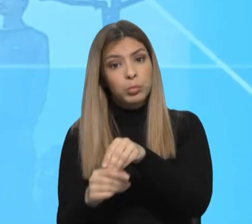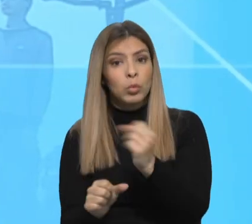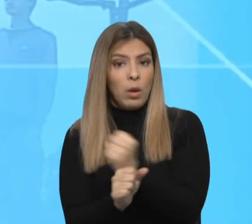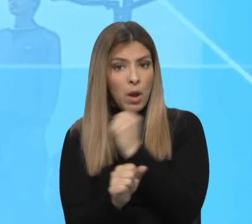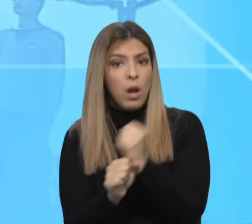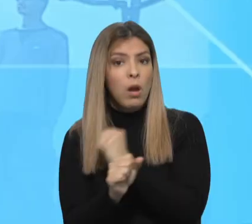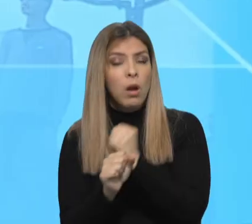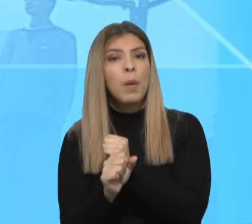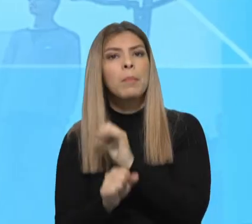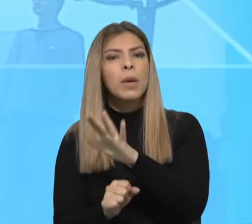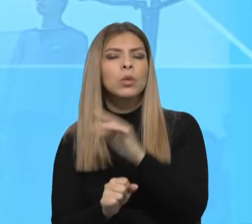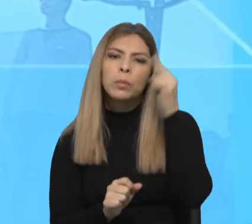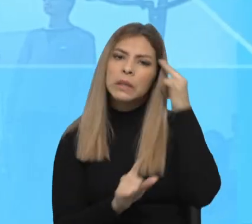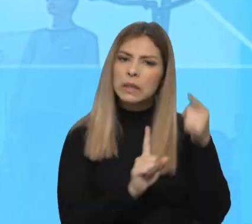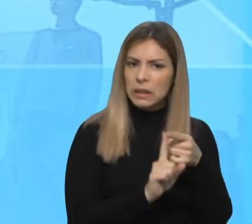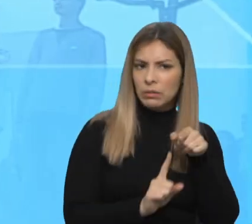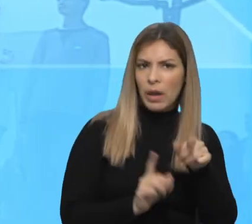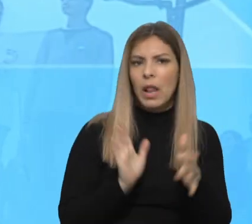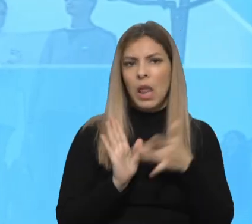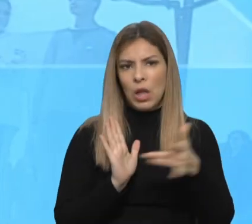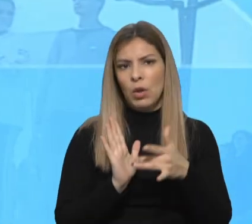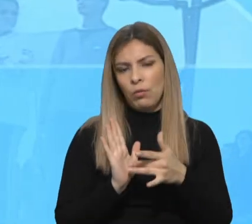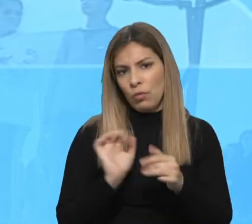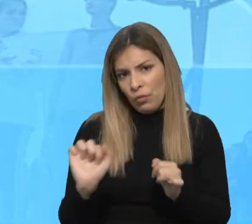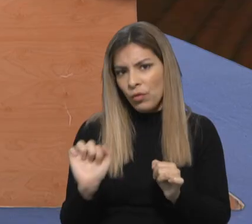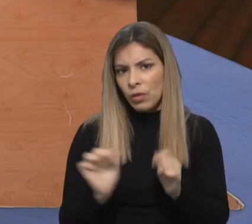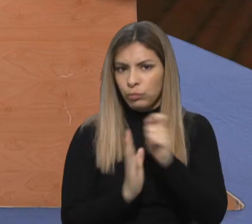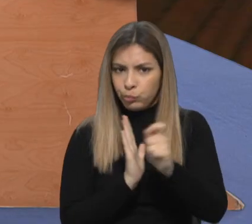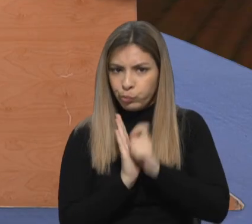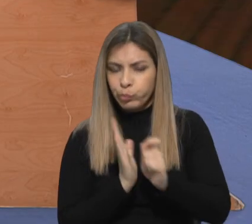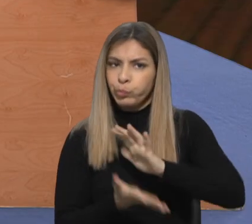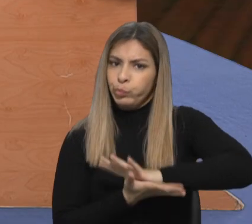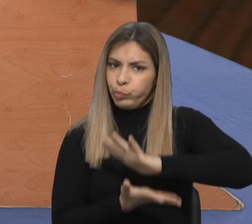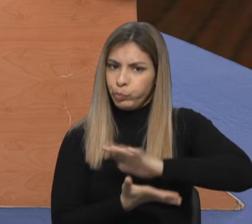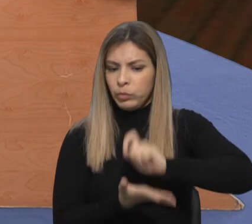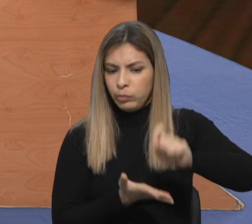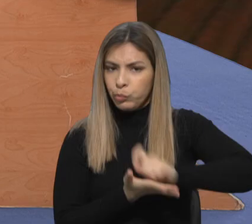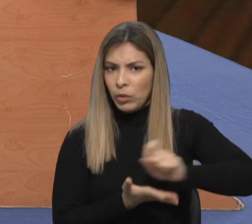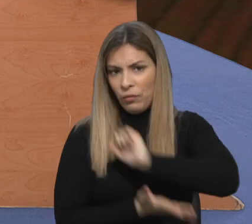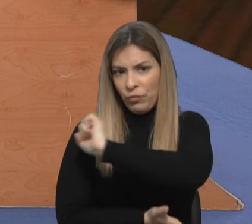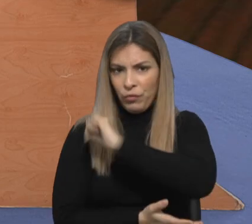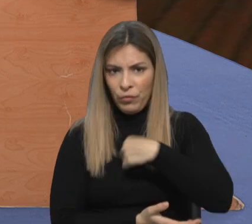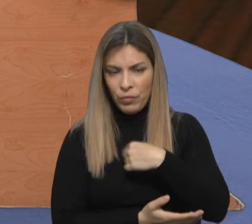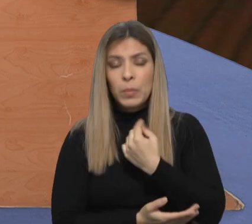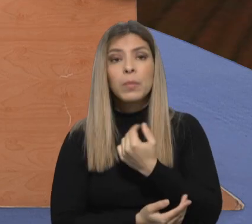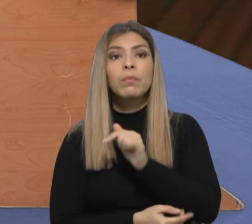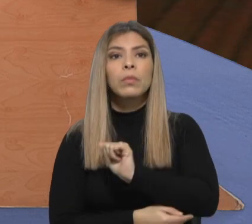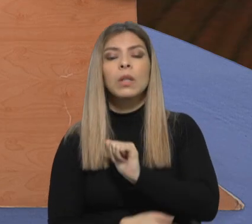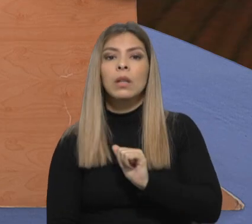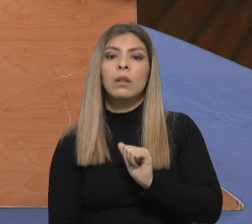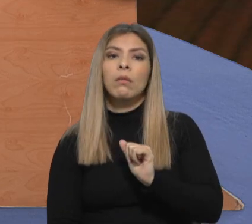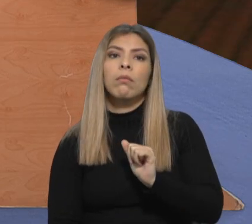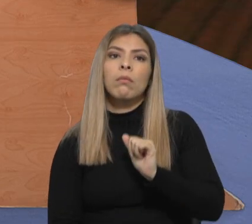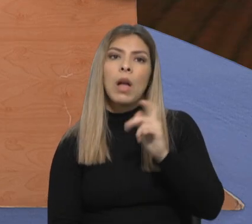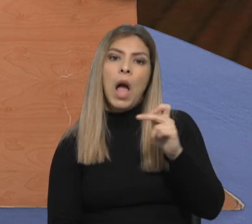é um bocadinho esse o itinerário deste livro que publicou, que escreveu, Ao Leme de Portugal, e que